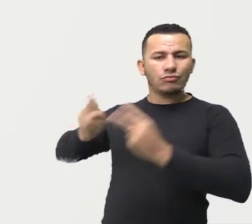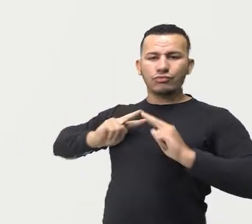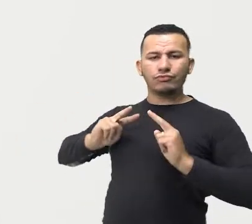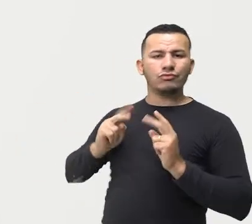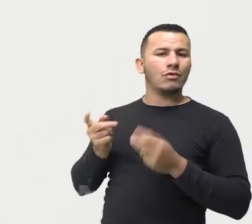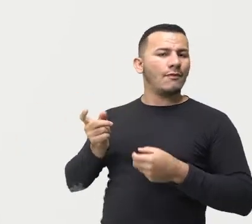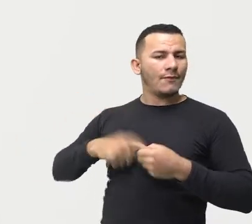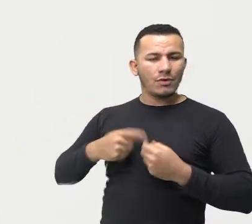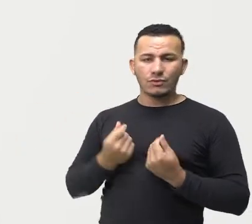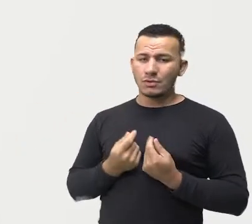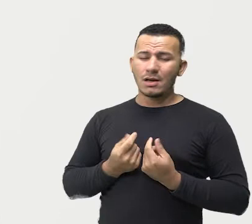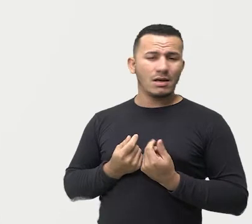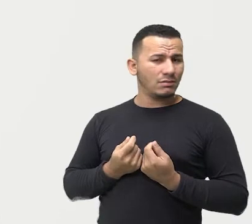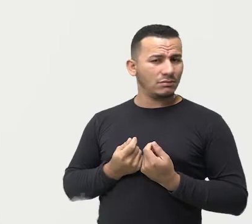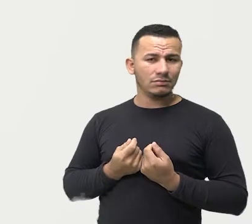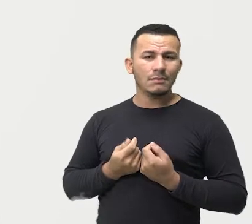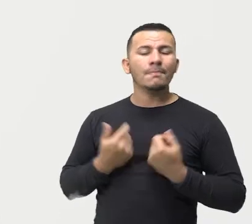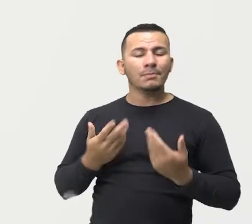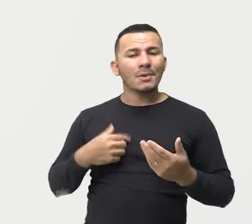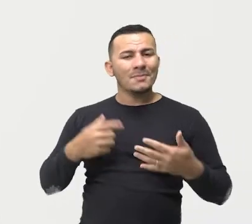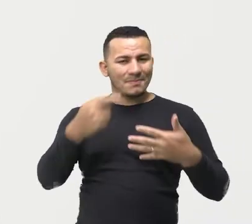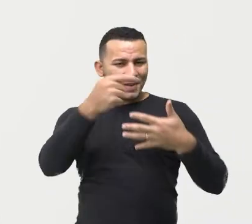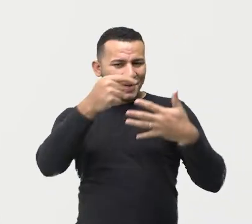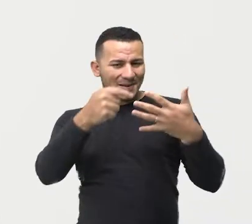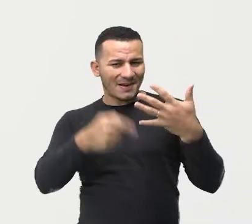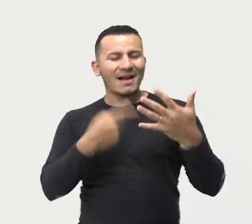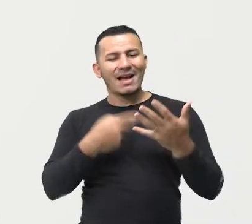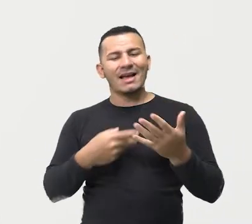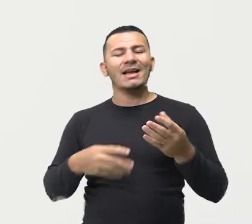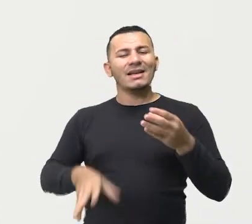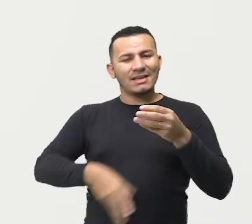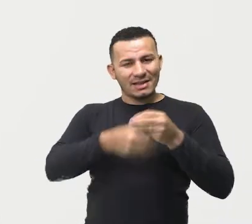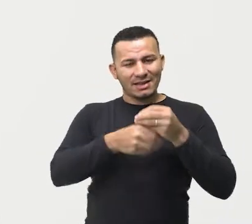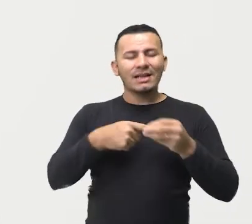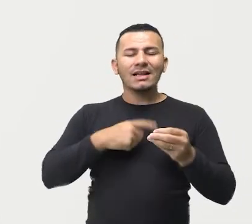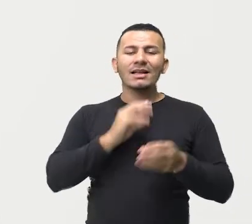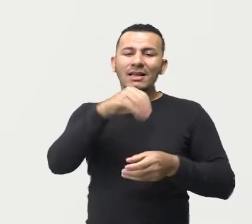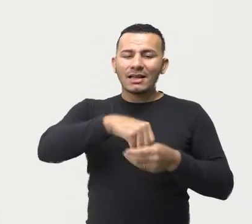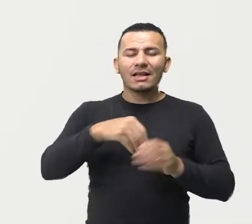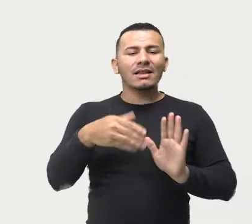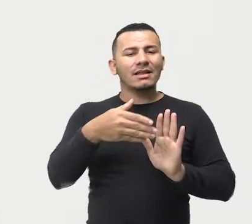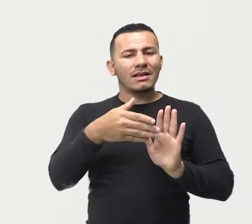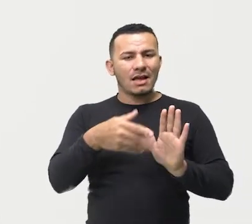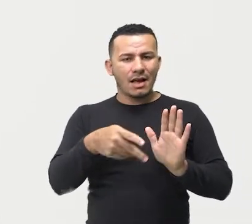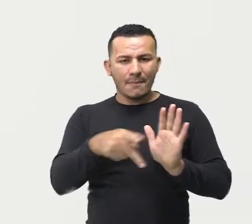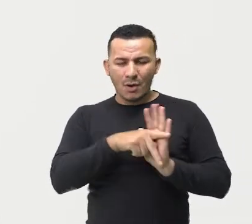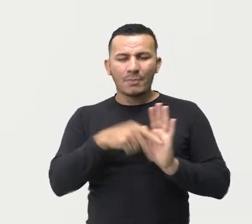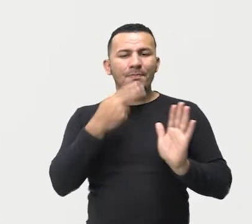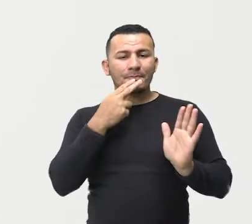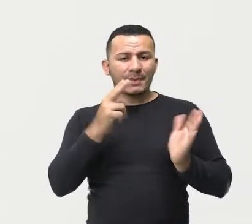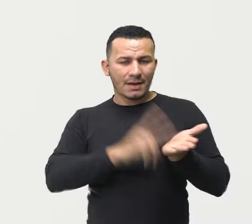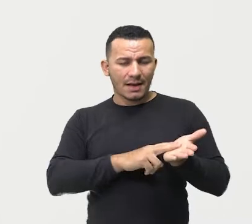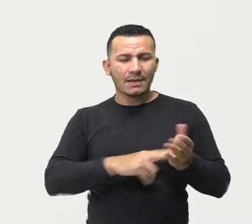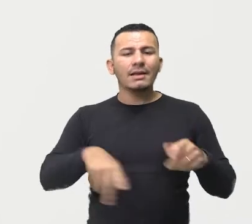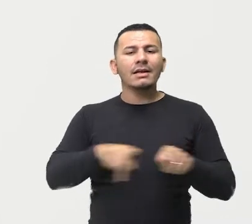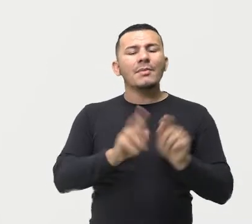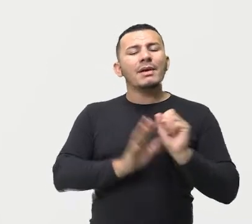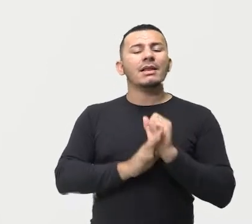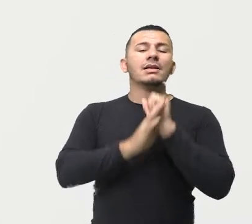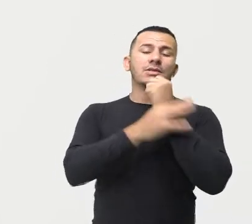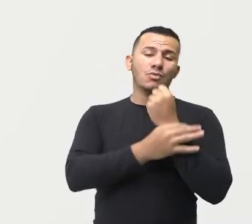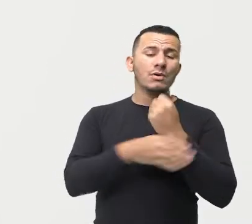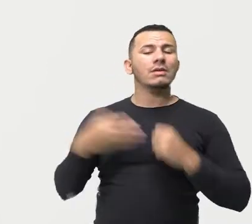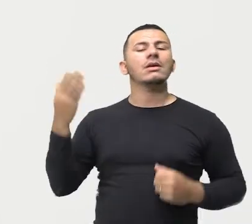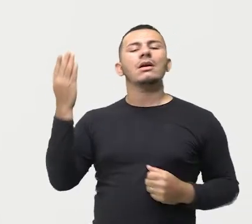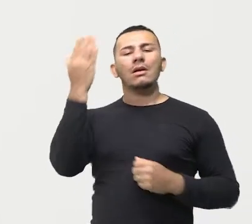certo então Observe que esses elementos aí compõem a nossa carta e também eles sustentam ou